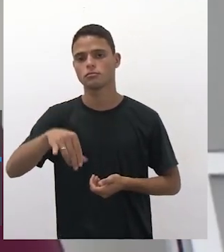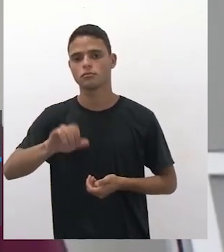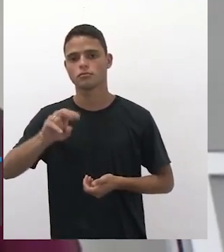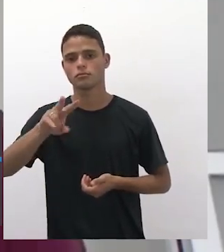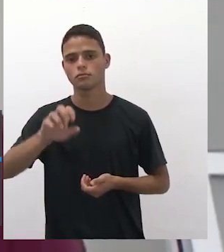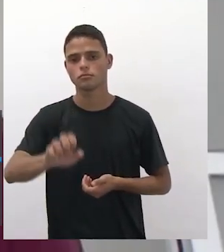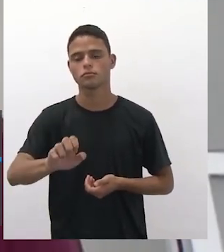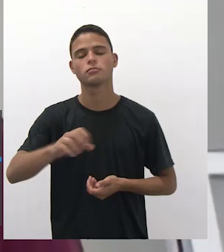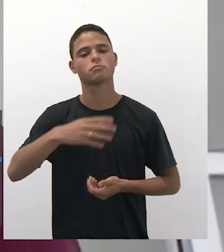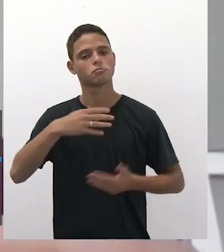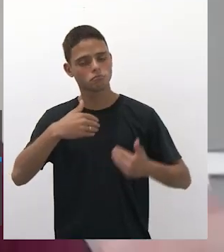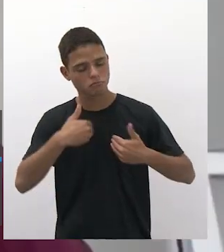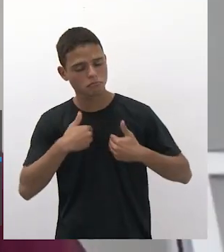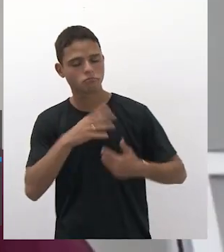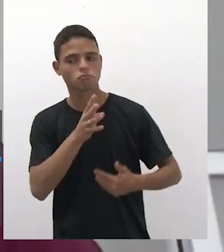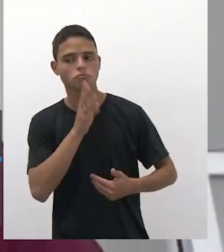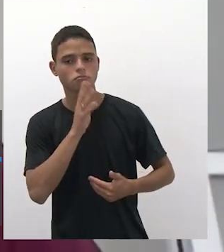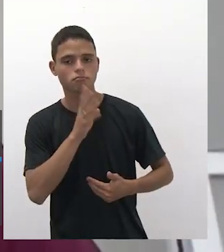nos conhece